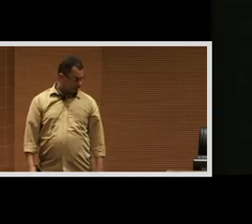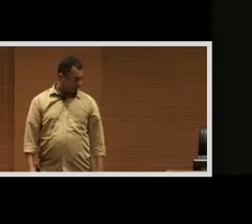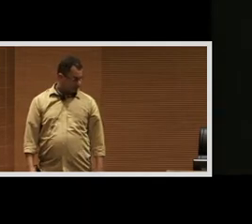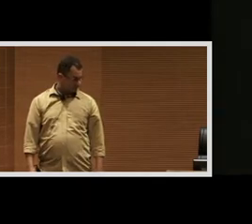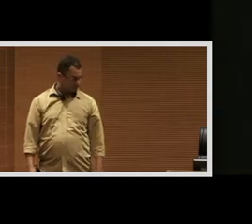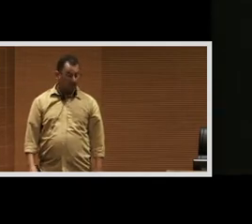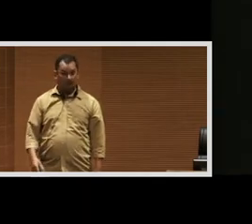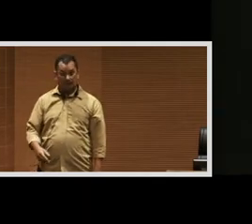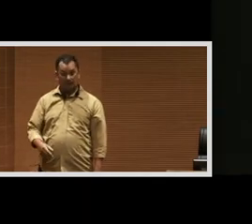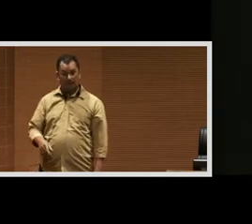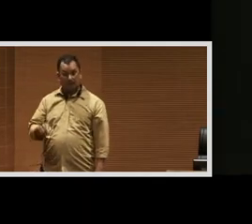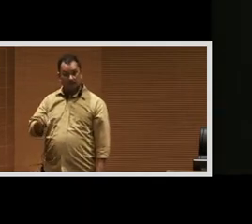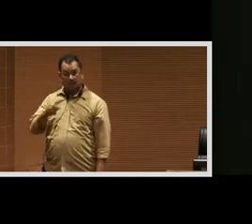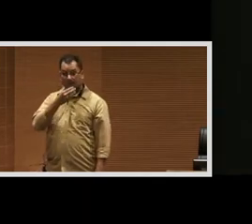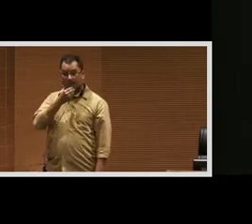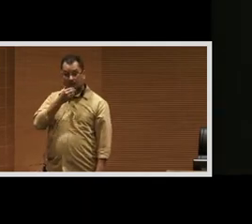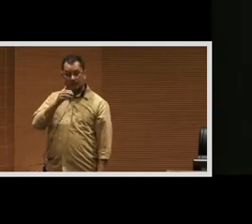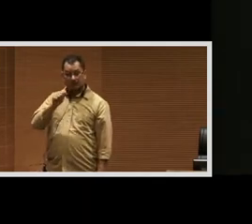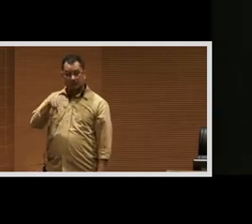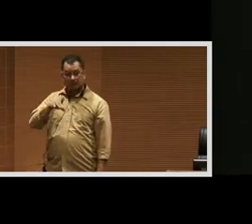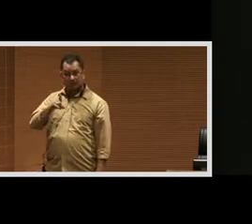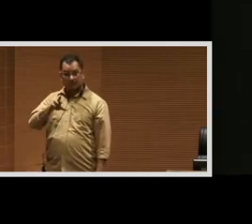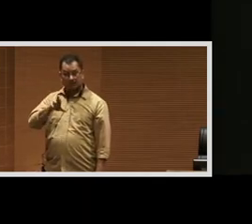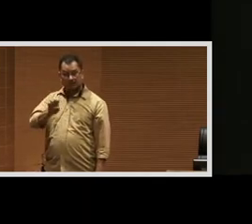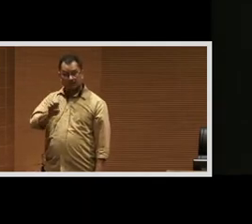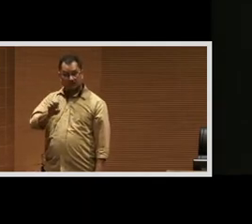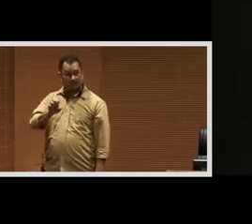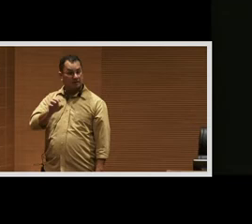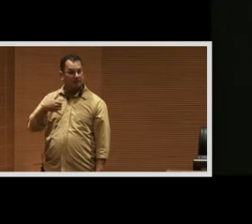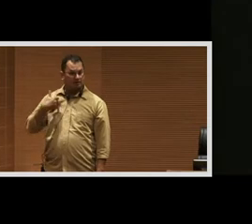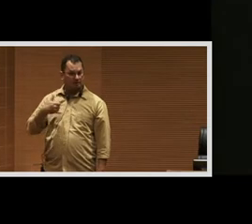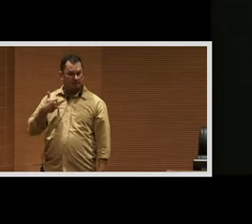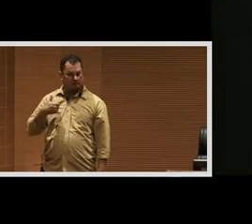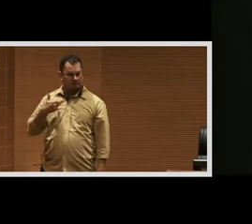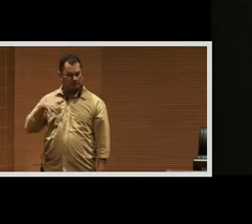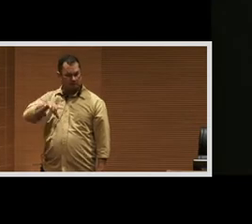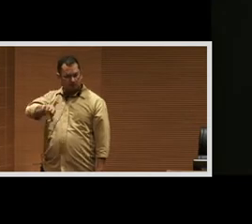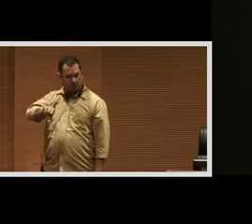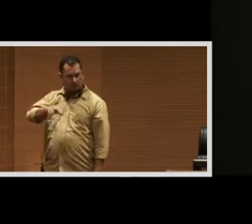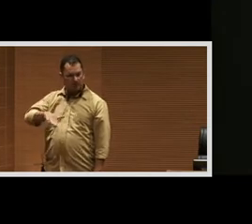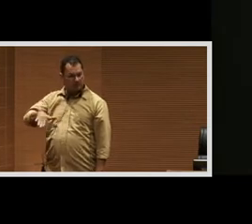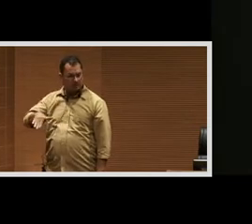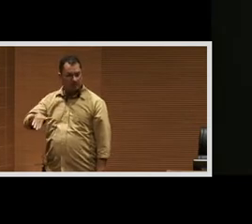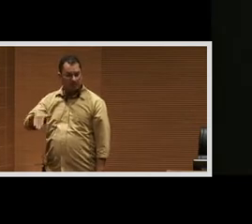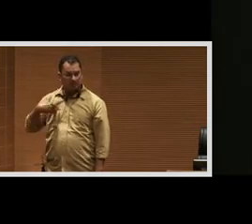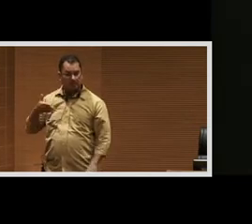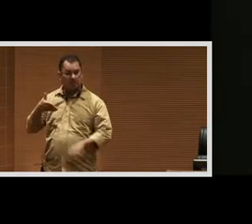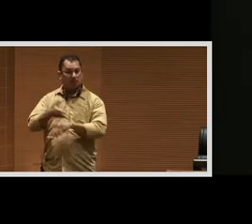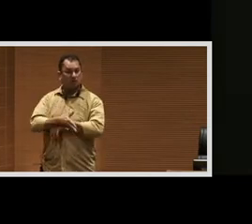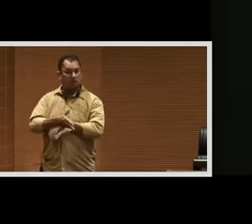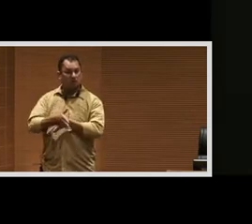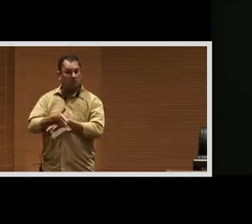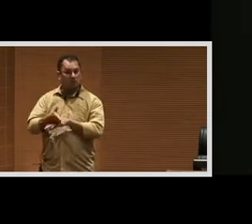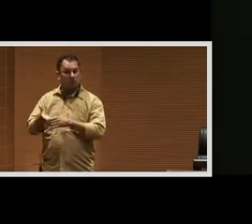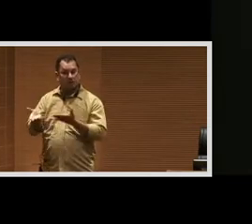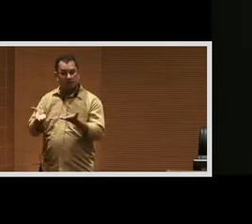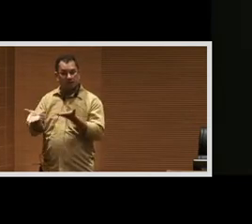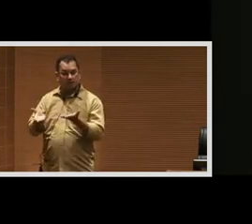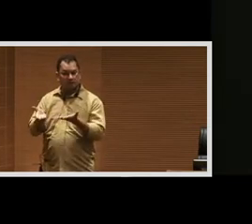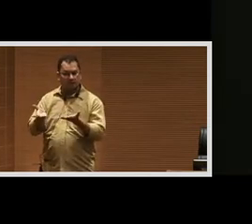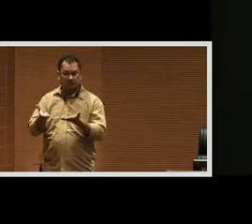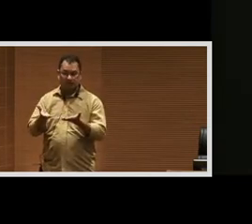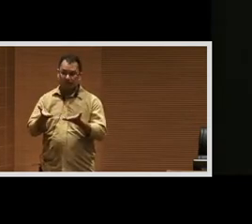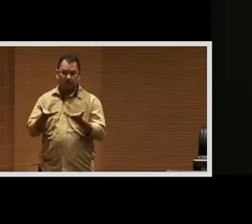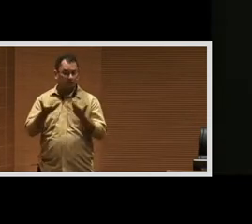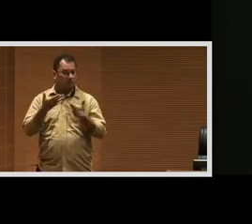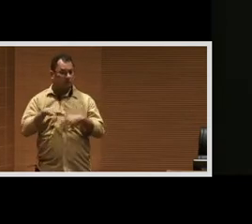O André é um menino de 9 anos que chegou para a consulta e não queria entrar na consulta. Não, ele